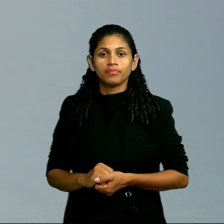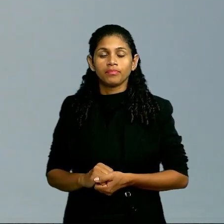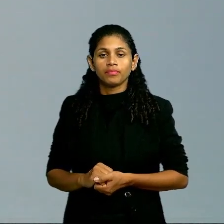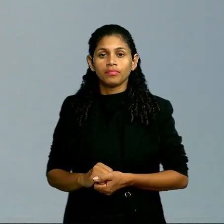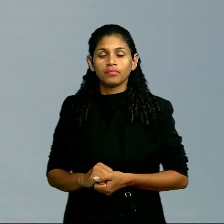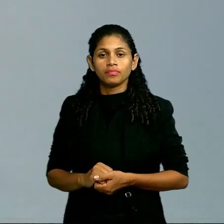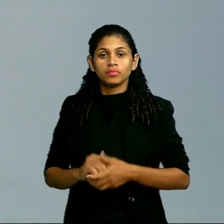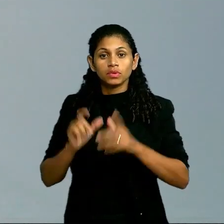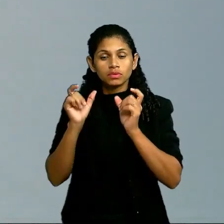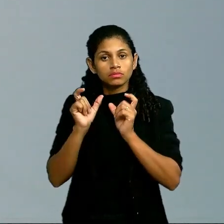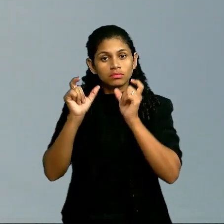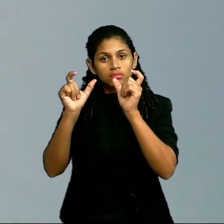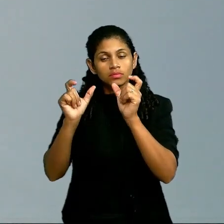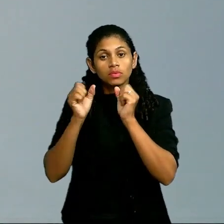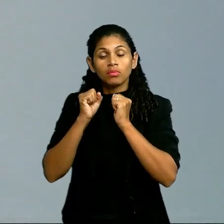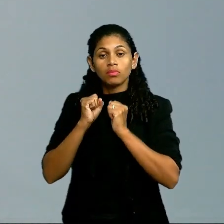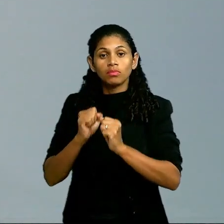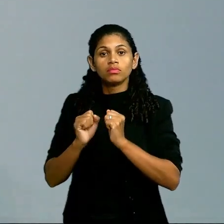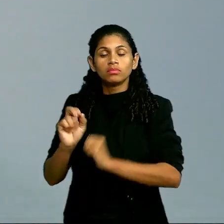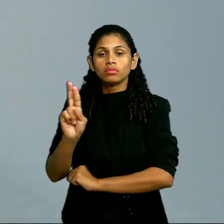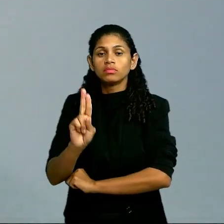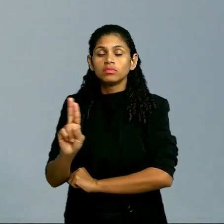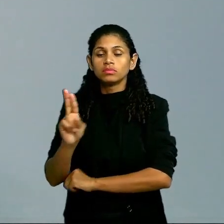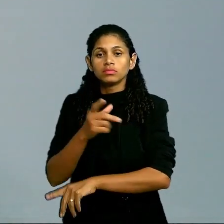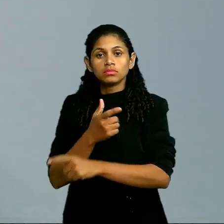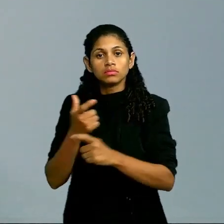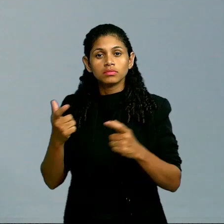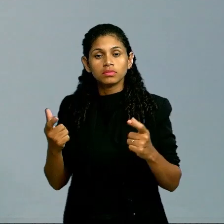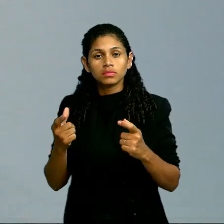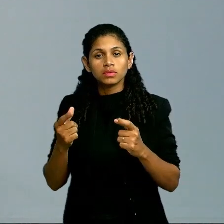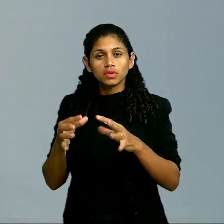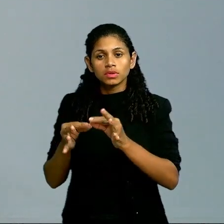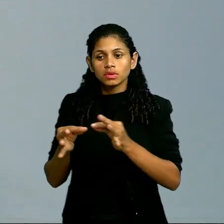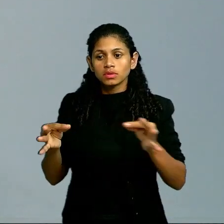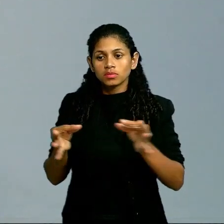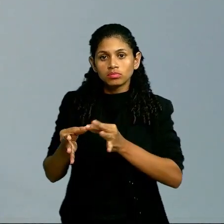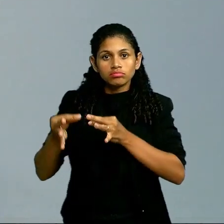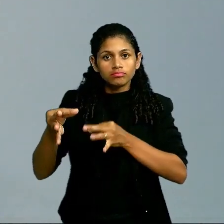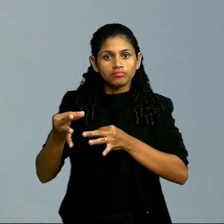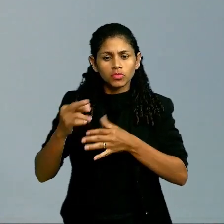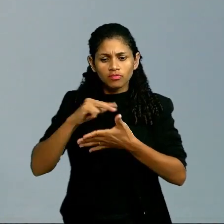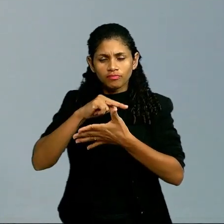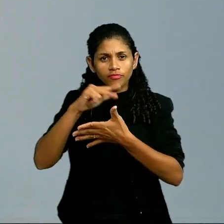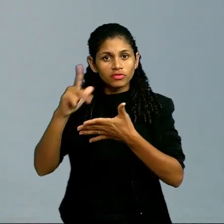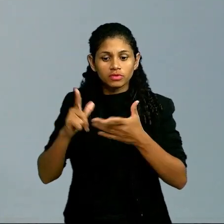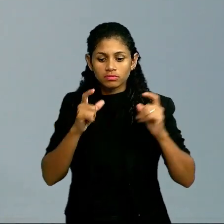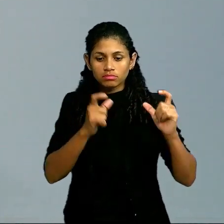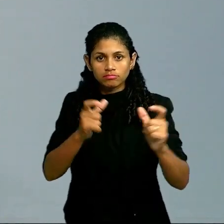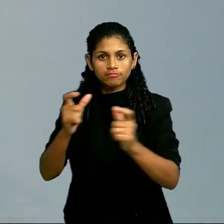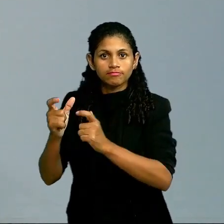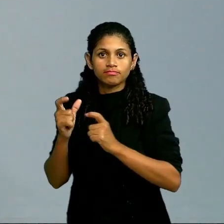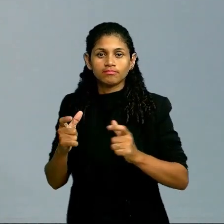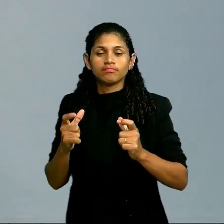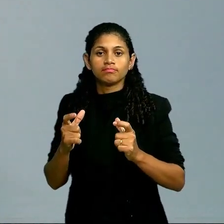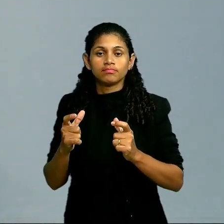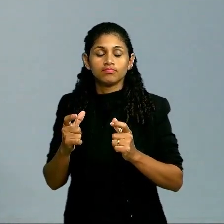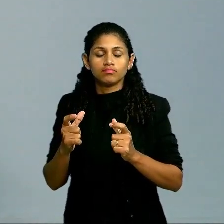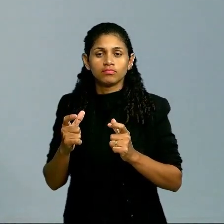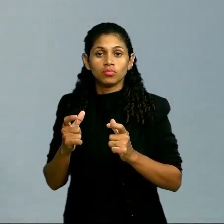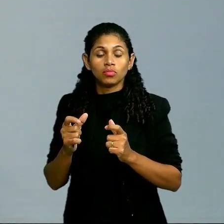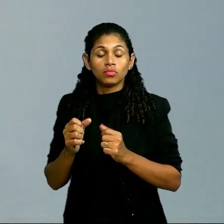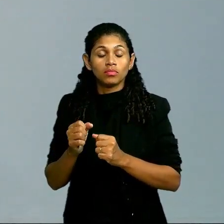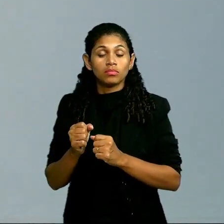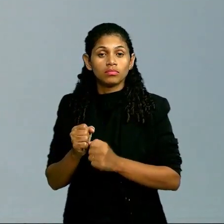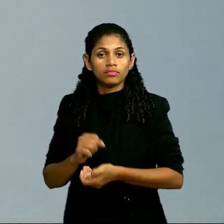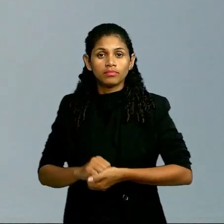gente pode usar grandezas e medidas em vários setores, tá? O que você